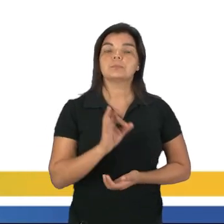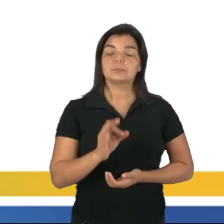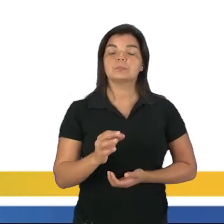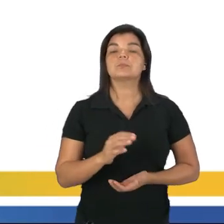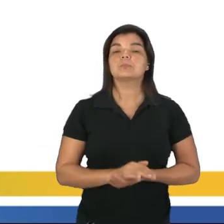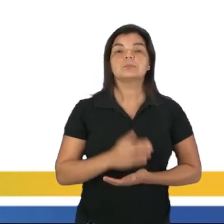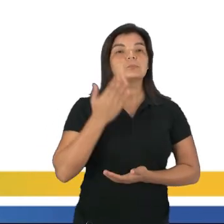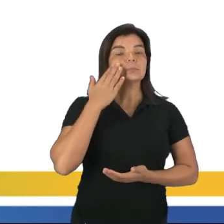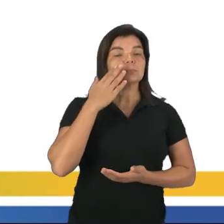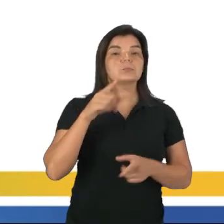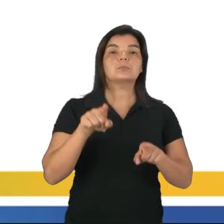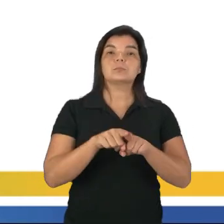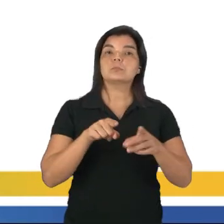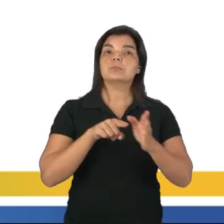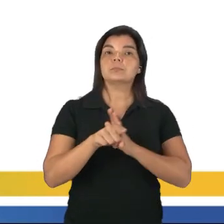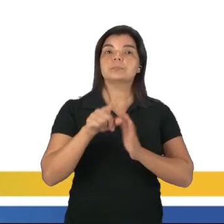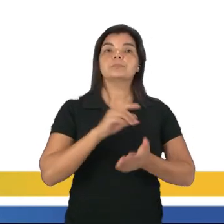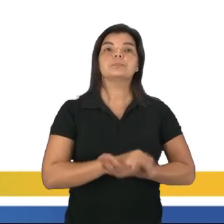essa a leitura que a gente faz da questão.